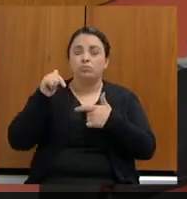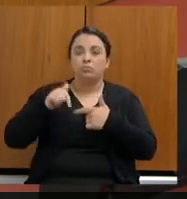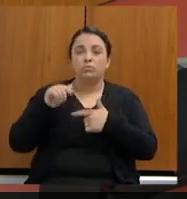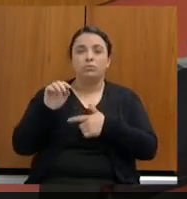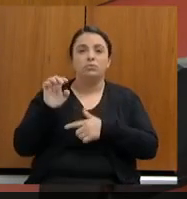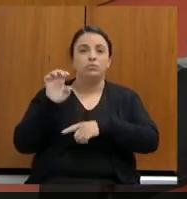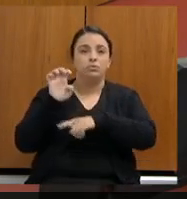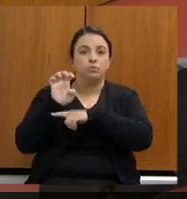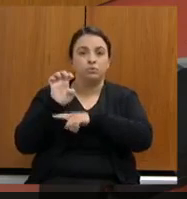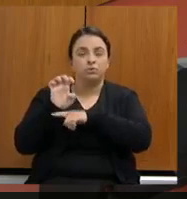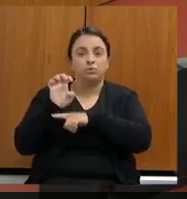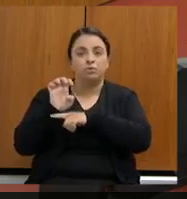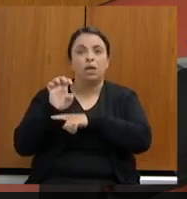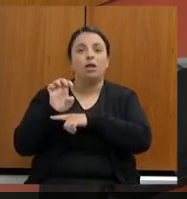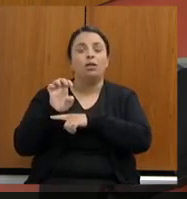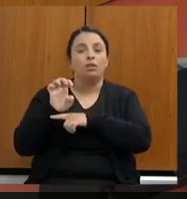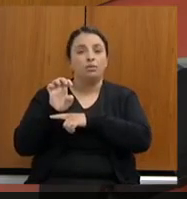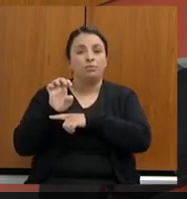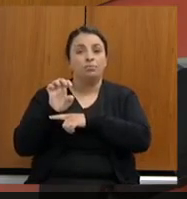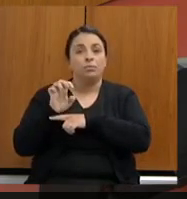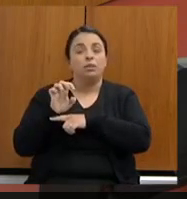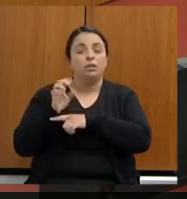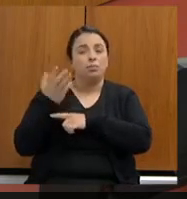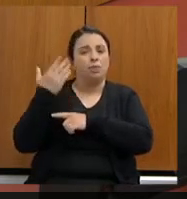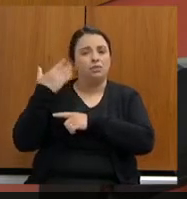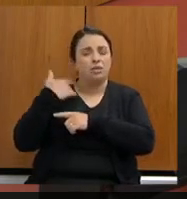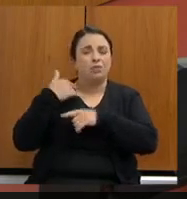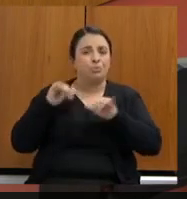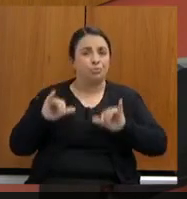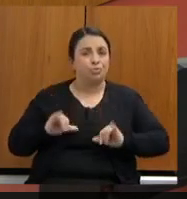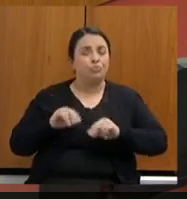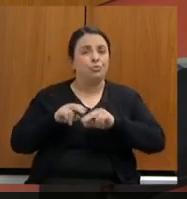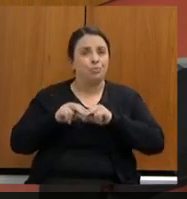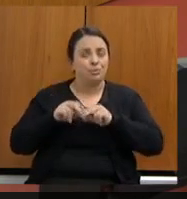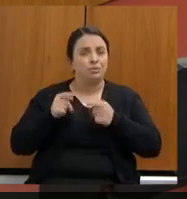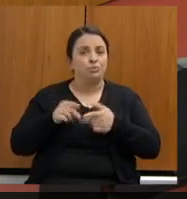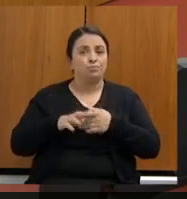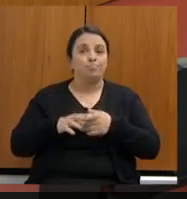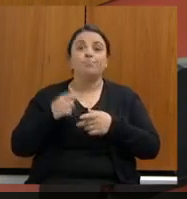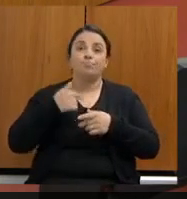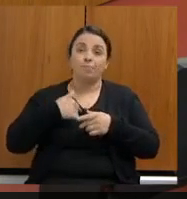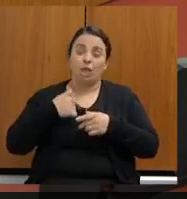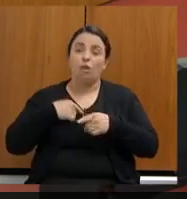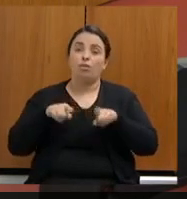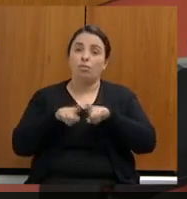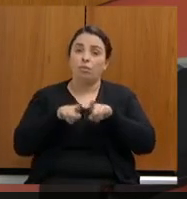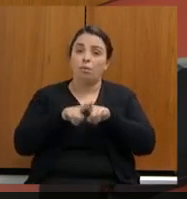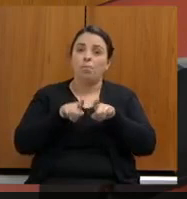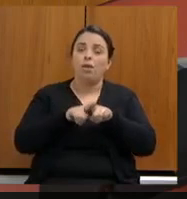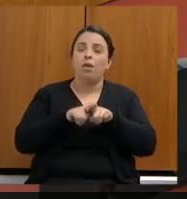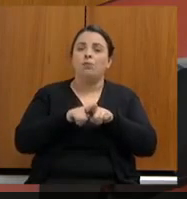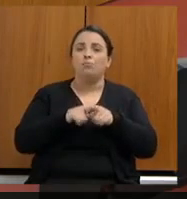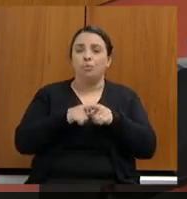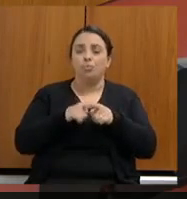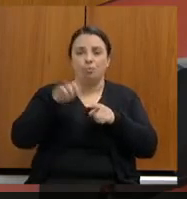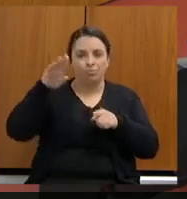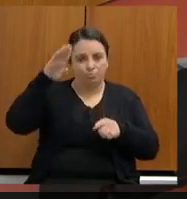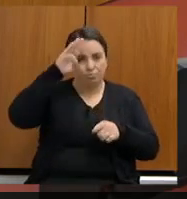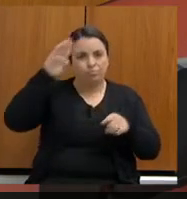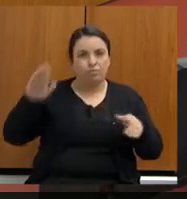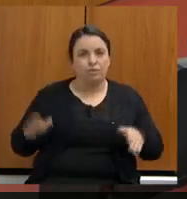e nós naquele momento sofremos por isso eu servir o exército brasileiro então não me sinto